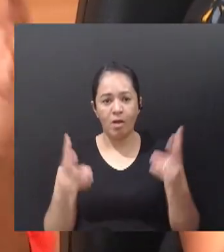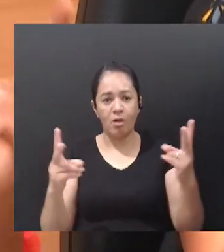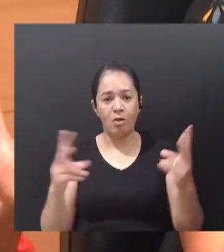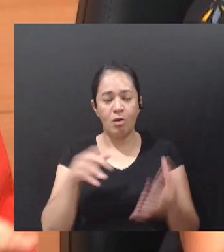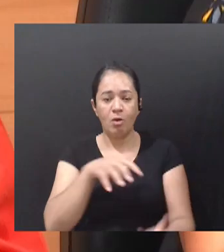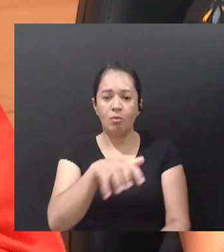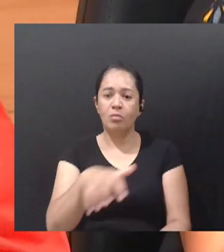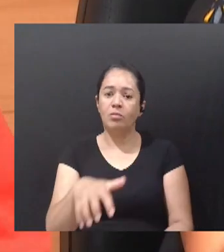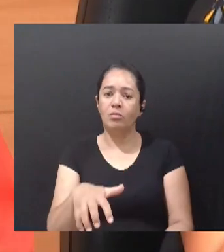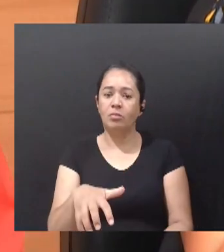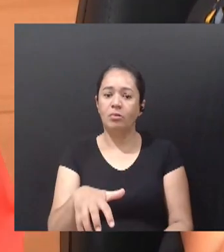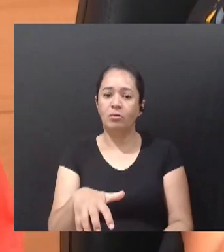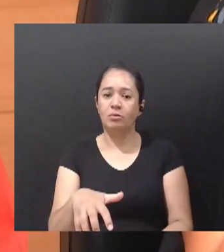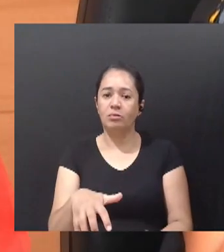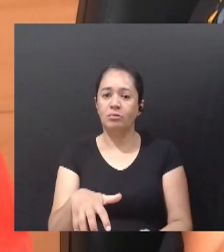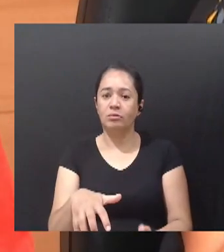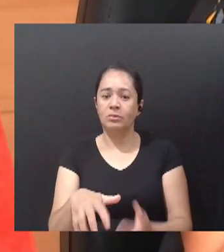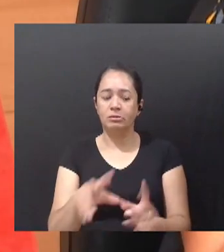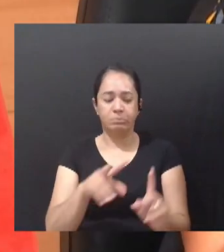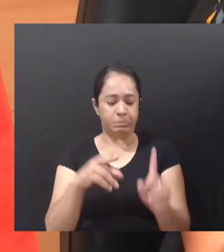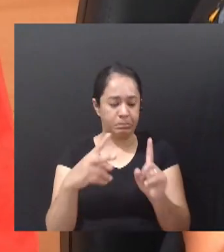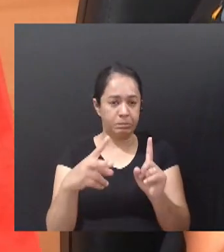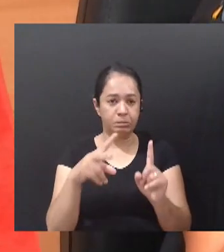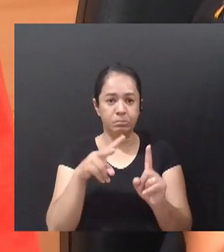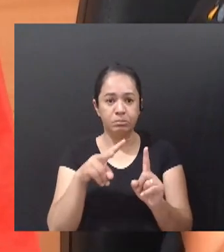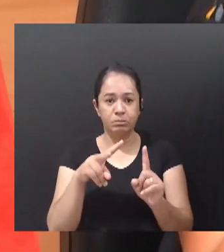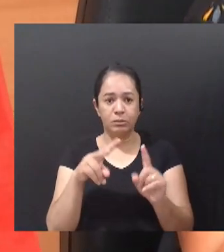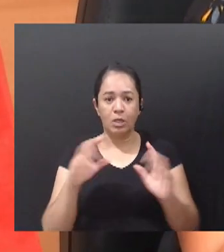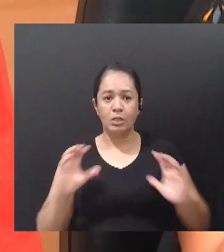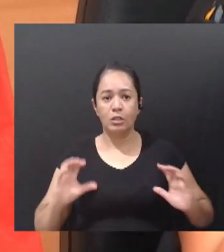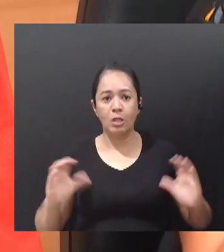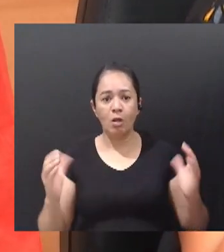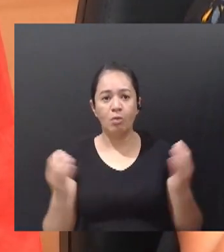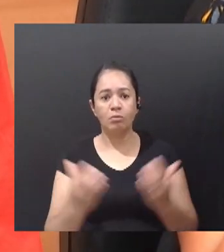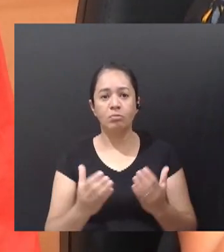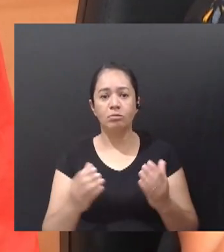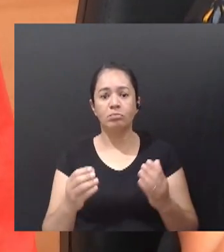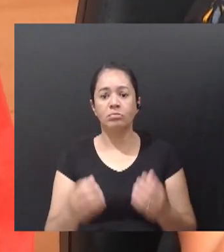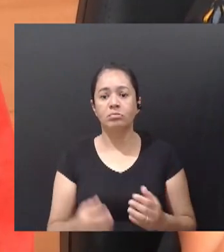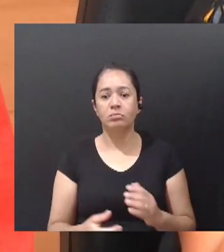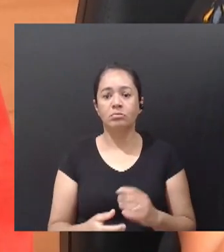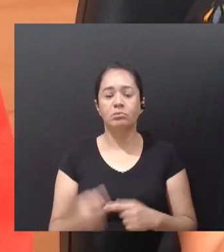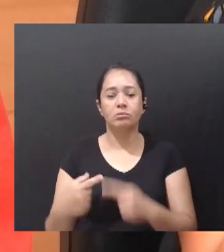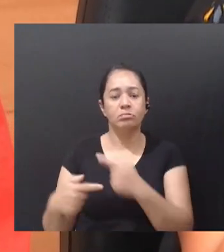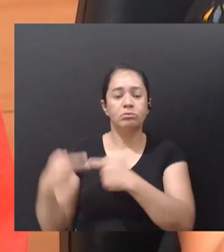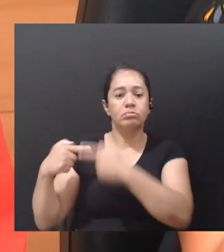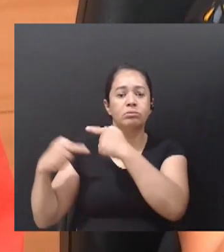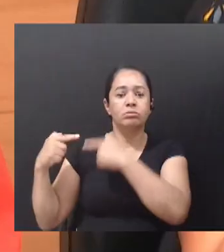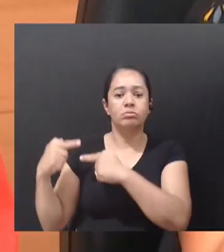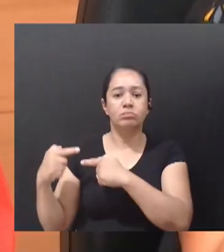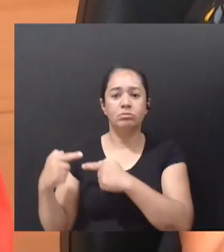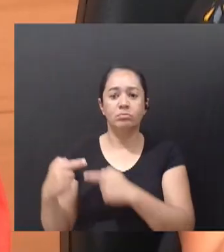essa cosmovisão comunitária, ancestral, foi